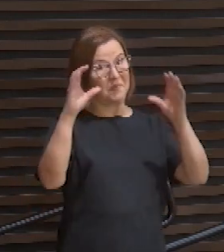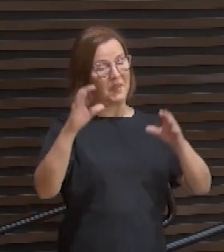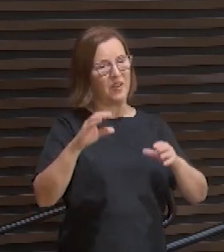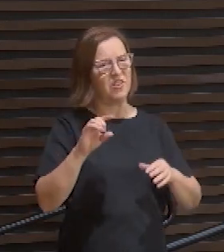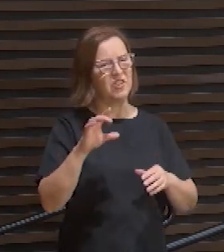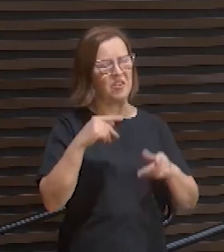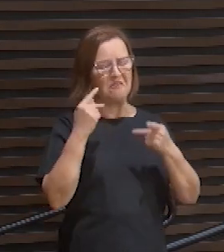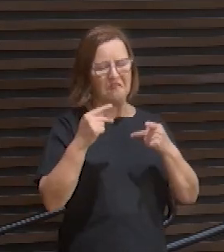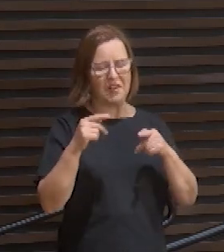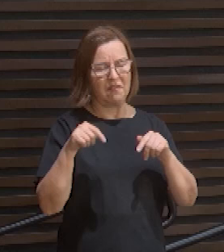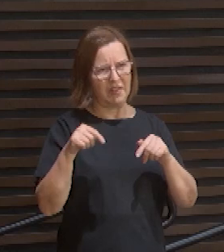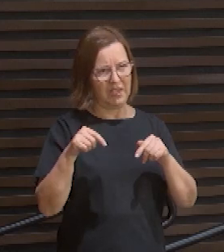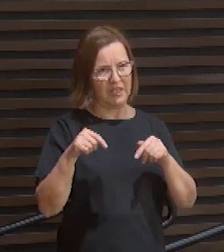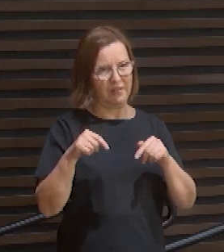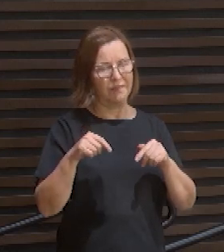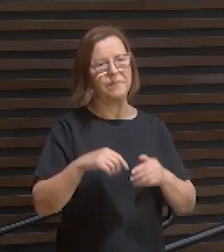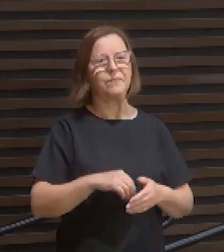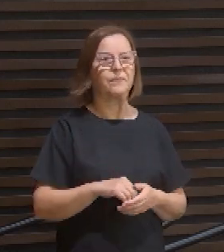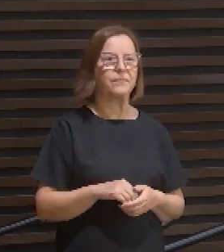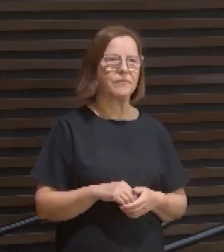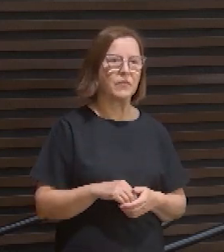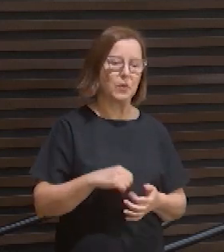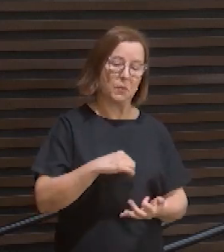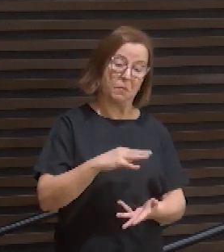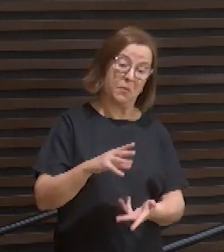Jesus tem um sonho para você, Maurício.